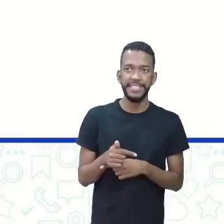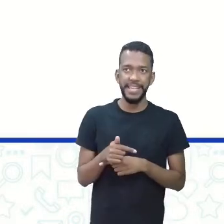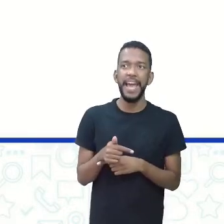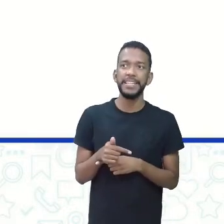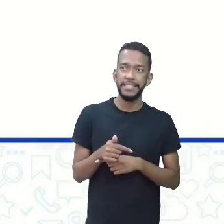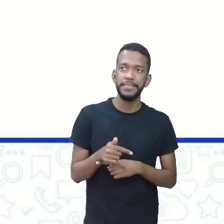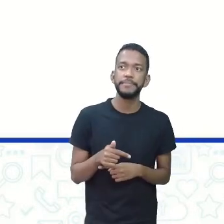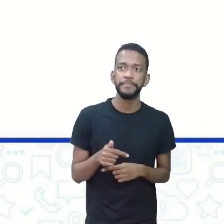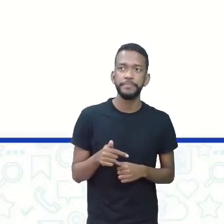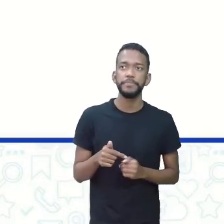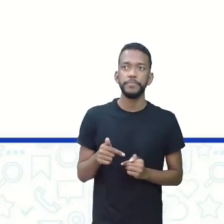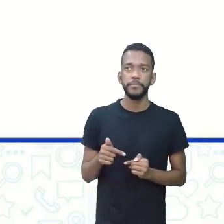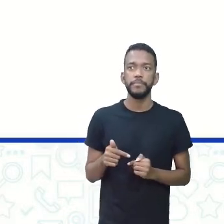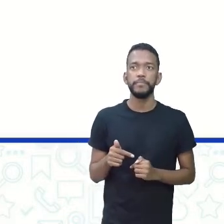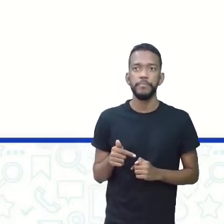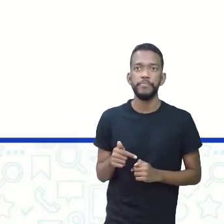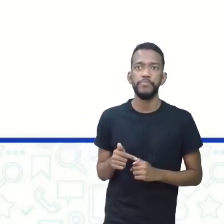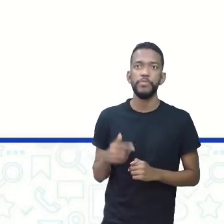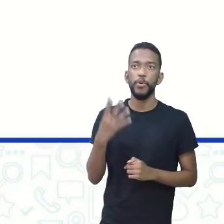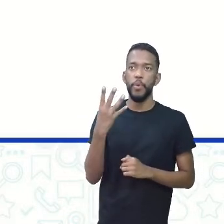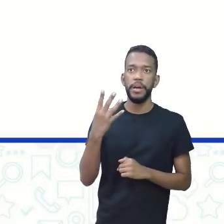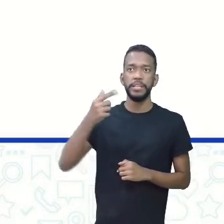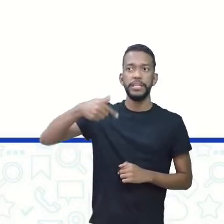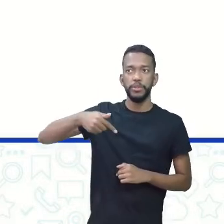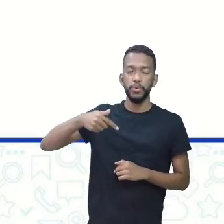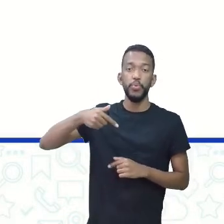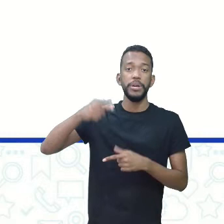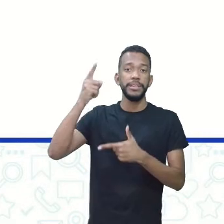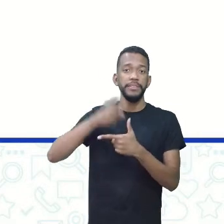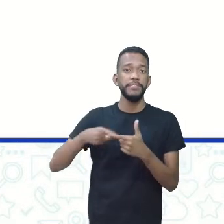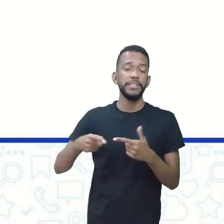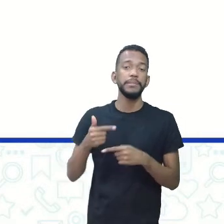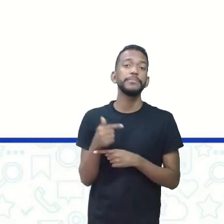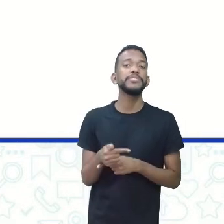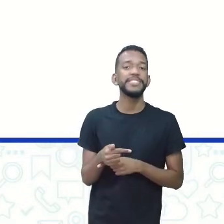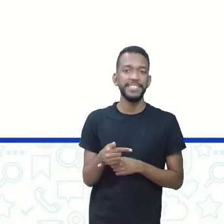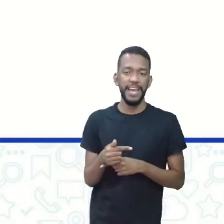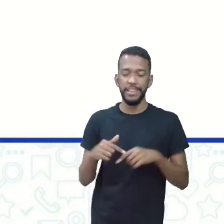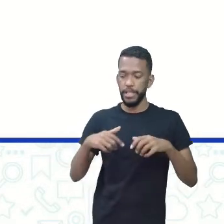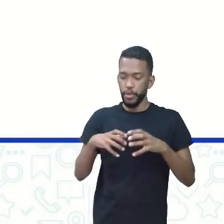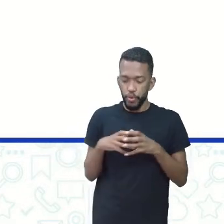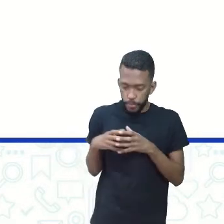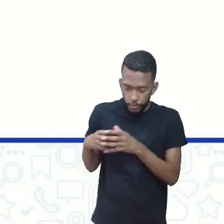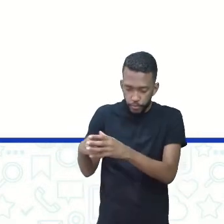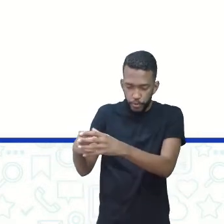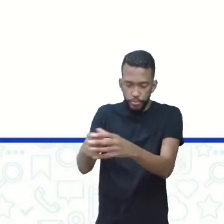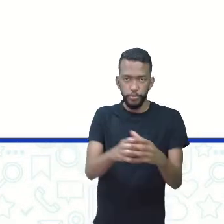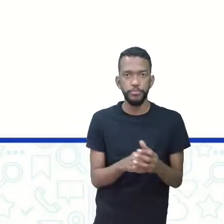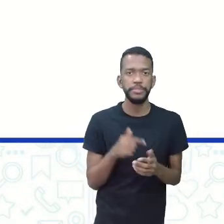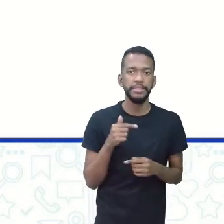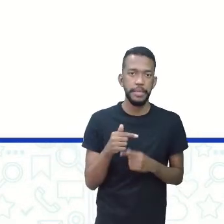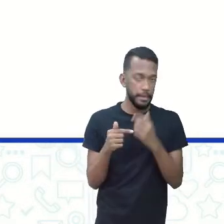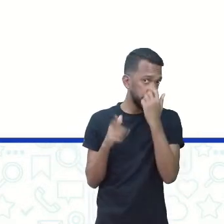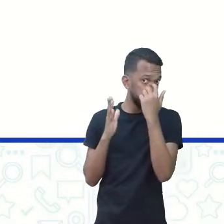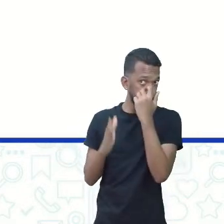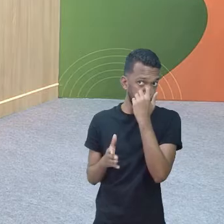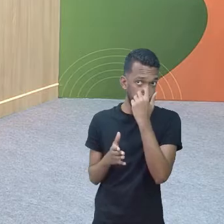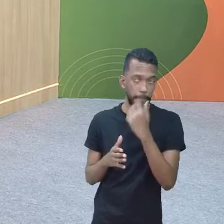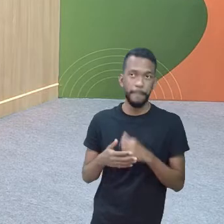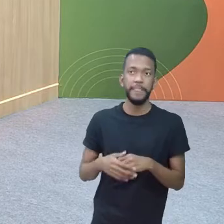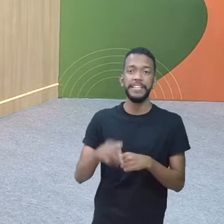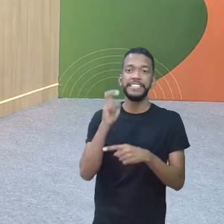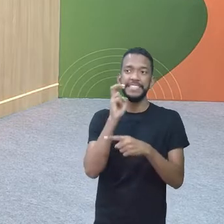que essas 42 balinhas, elas foram divididas em 7 grupinhos, 7 partes, onde